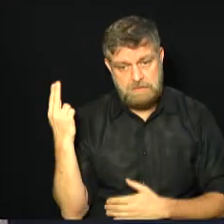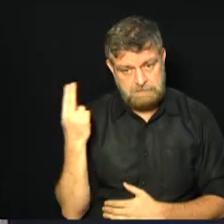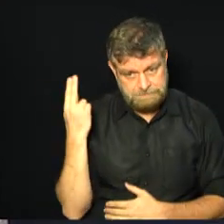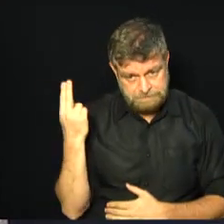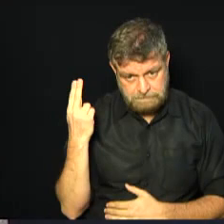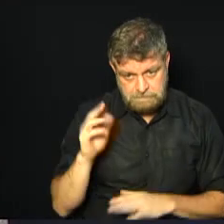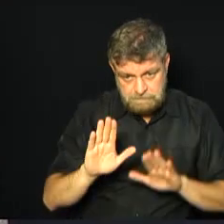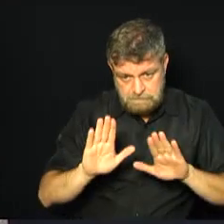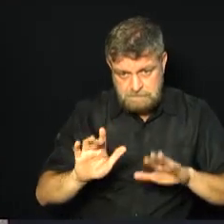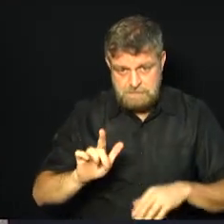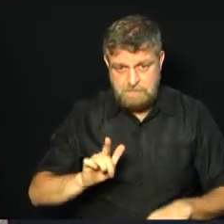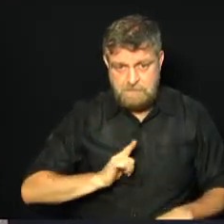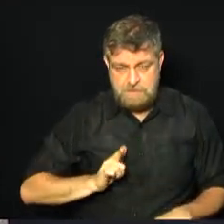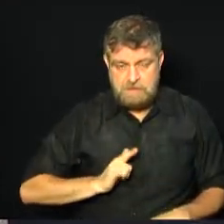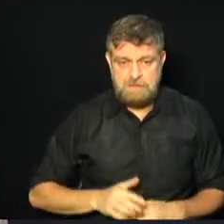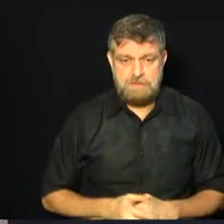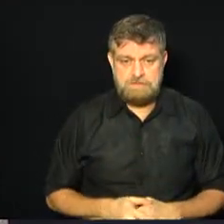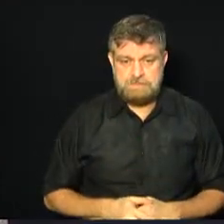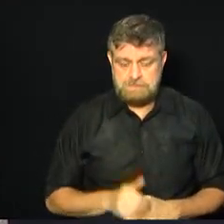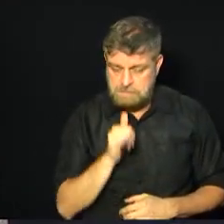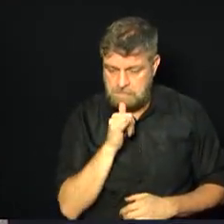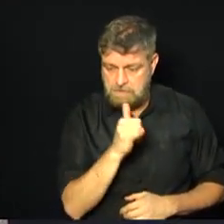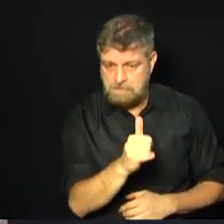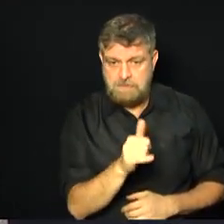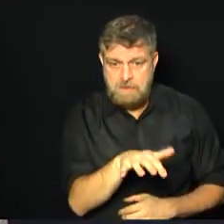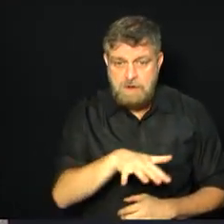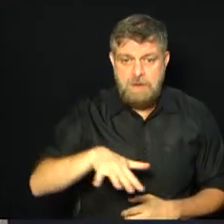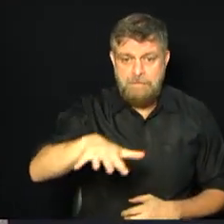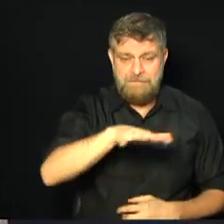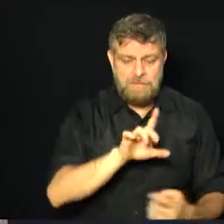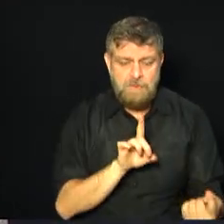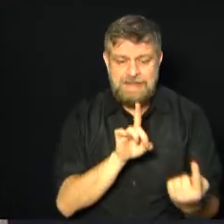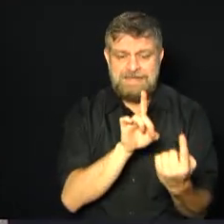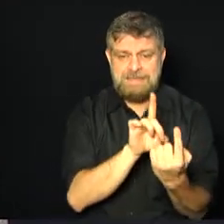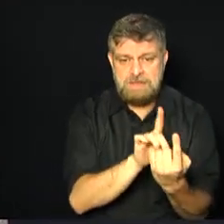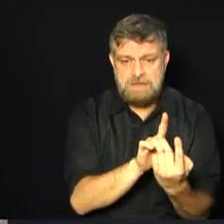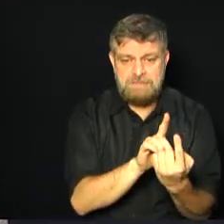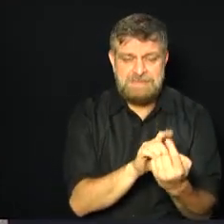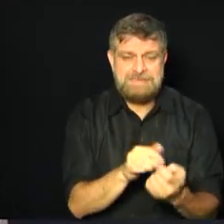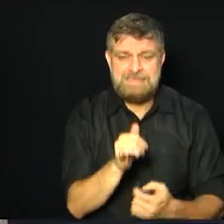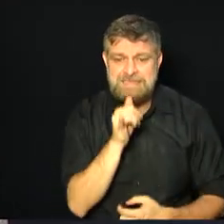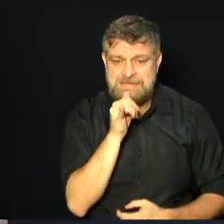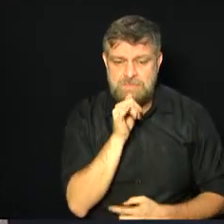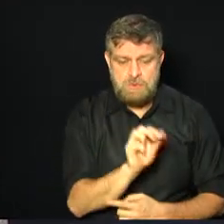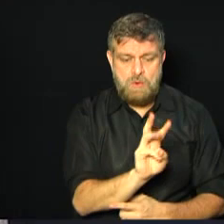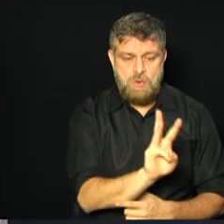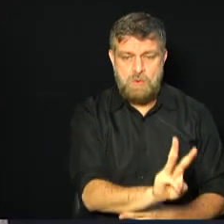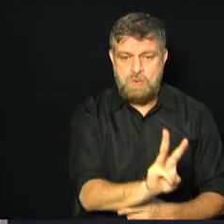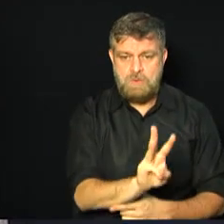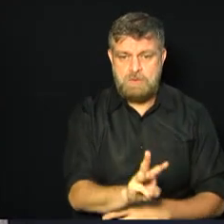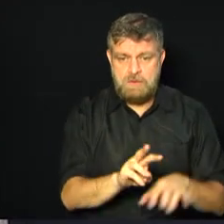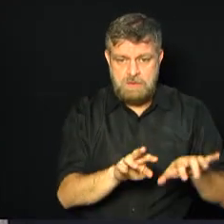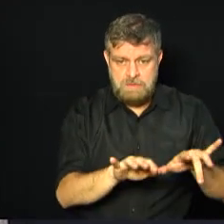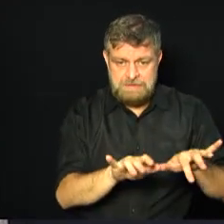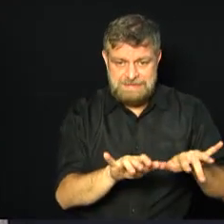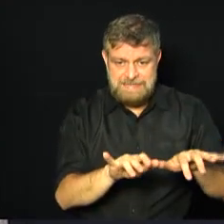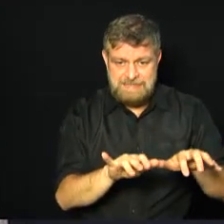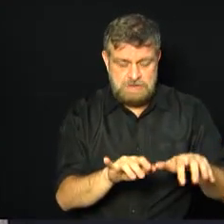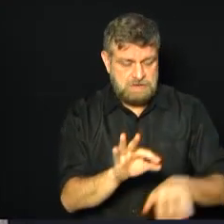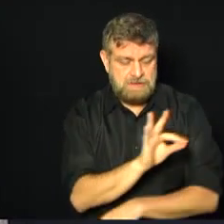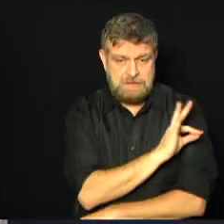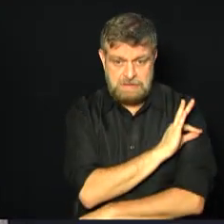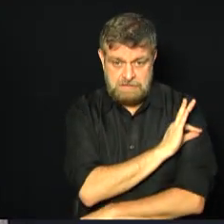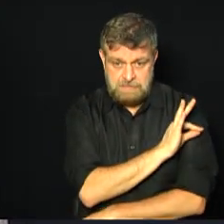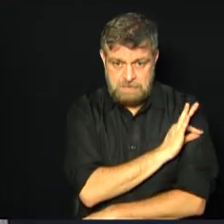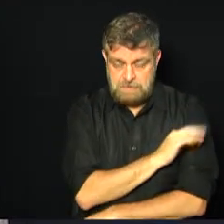talvez não digo um órgão de atendimento, mas às vezes um site uma divisão do site da prefeitura para